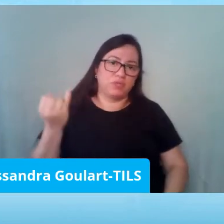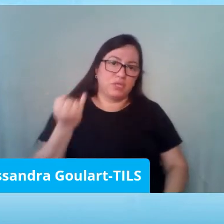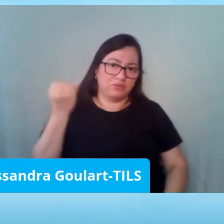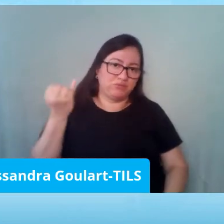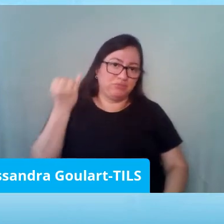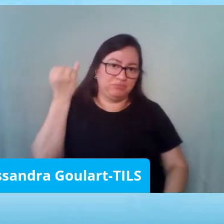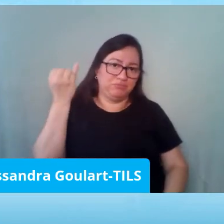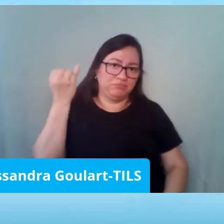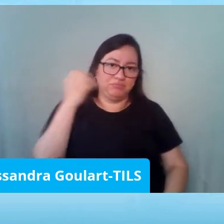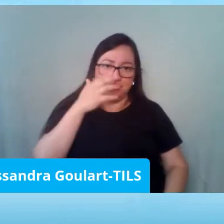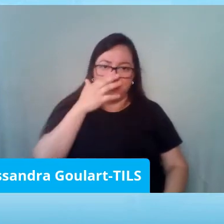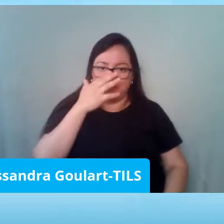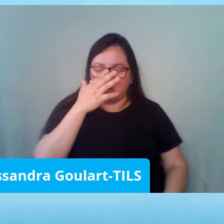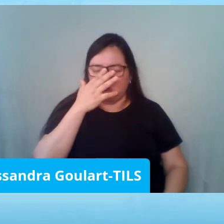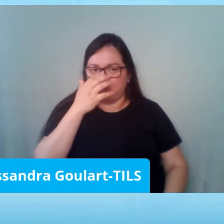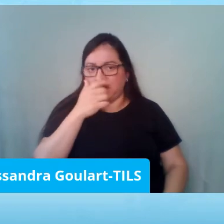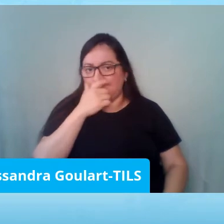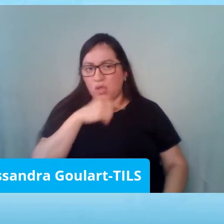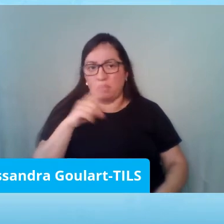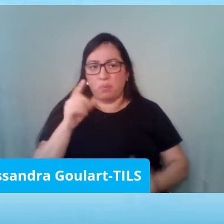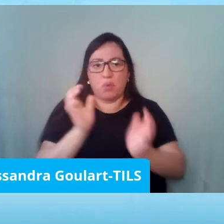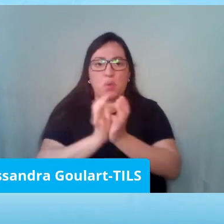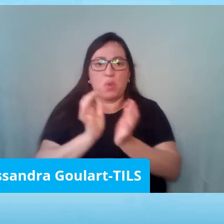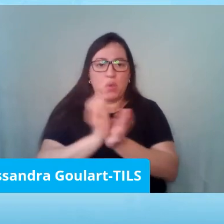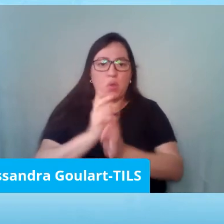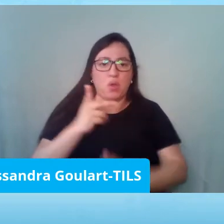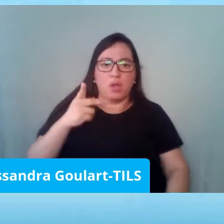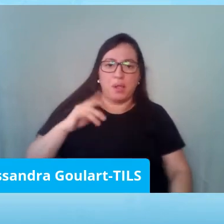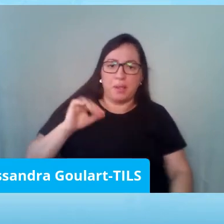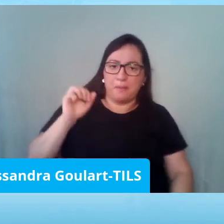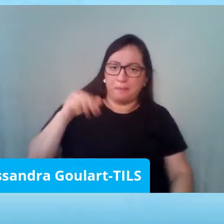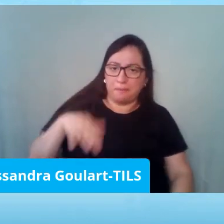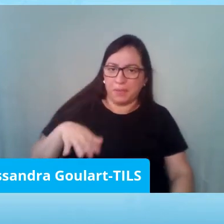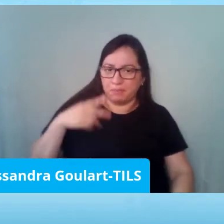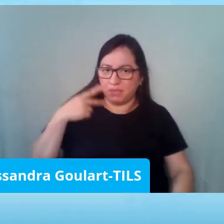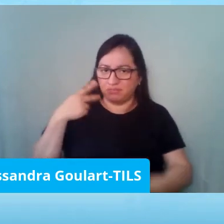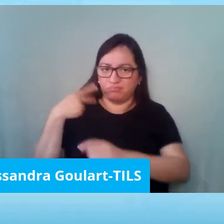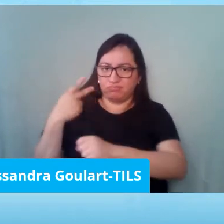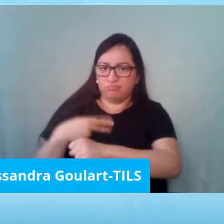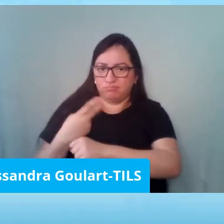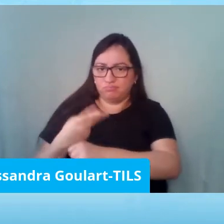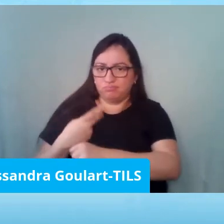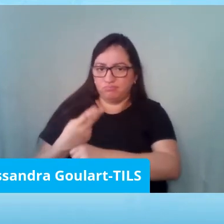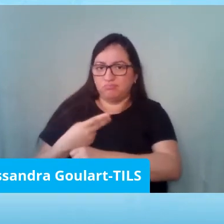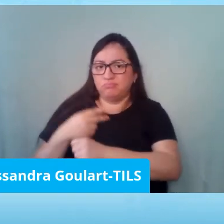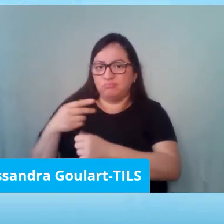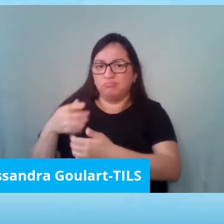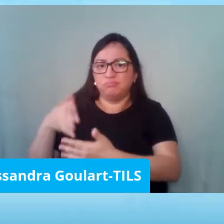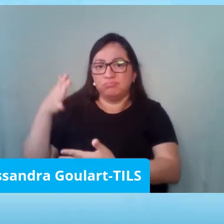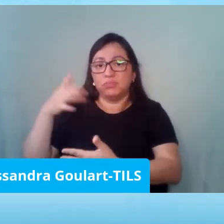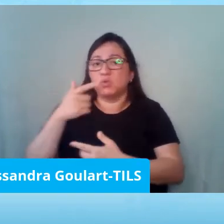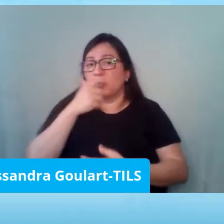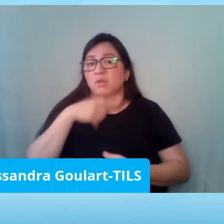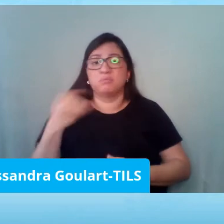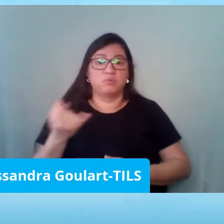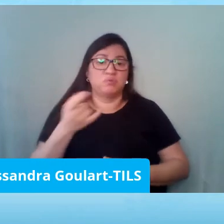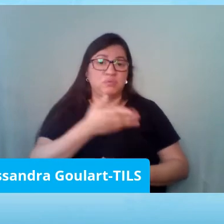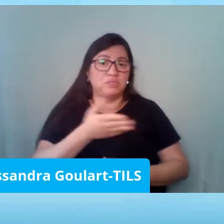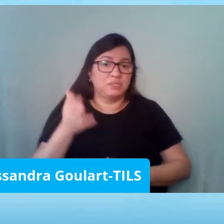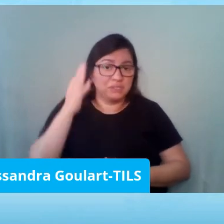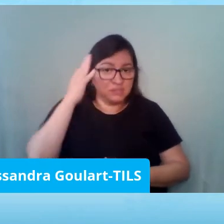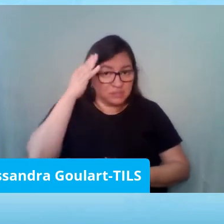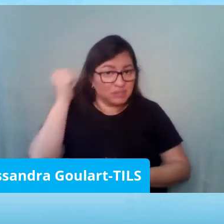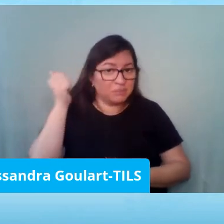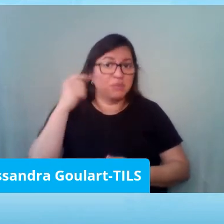acho que foi uma colega do PIN, deixa eu ver se eu resgato aqui, que eu acho que é bem importante a gente colocar isso, que quando a